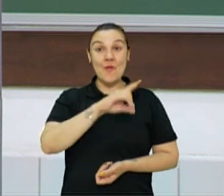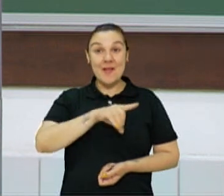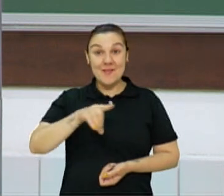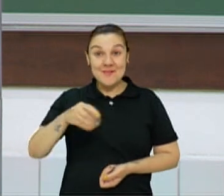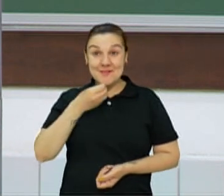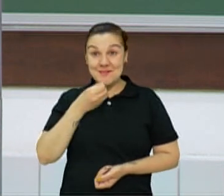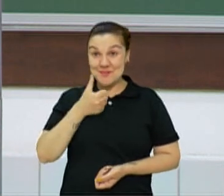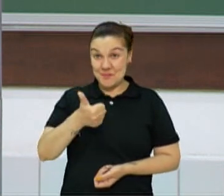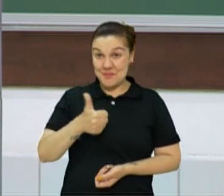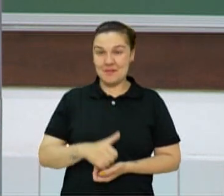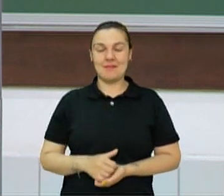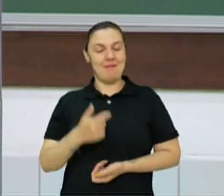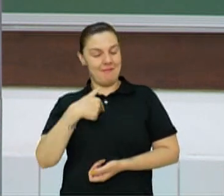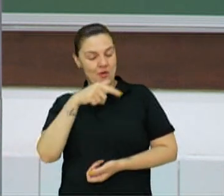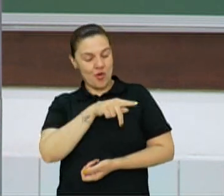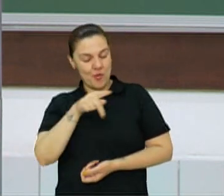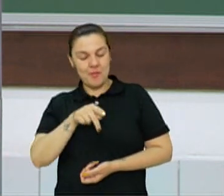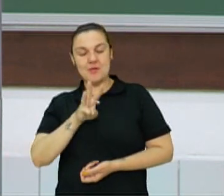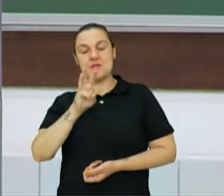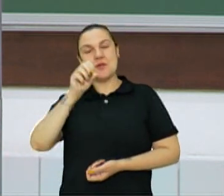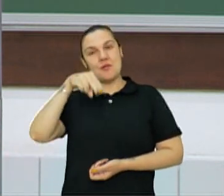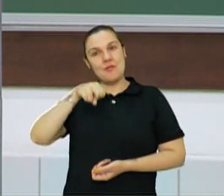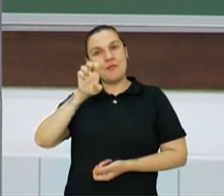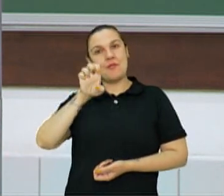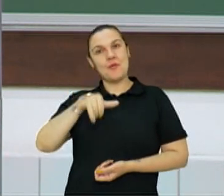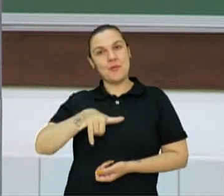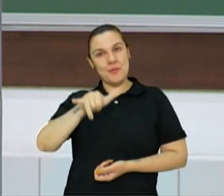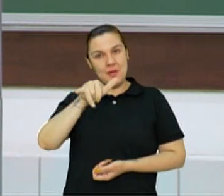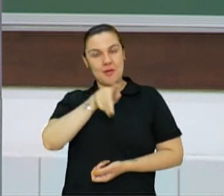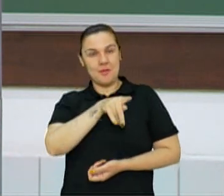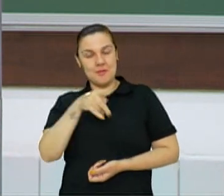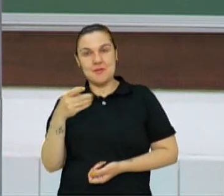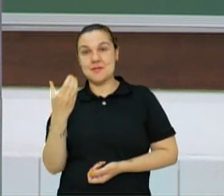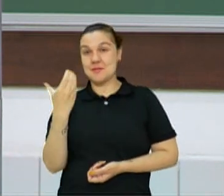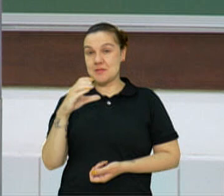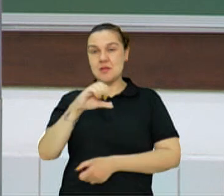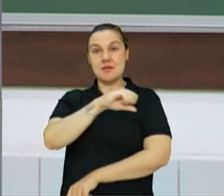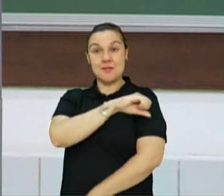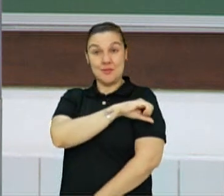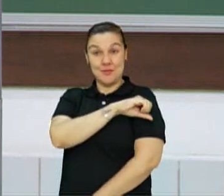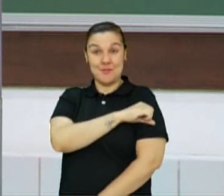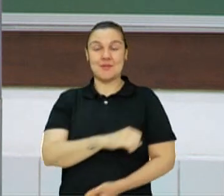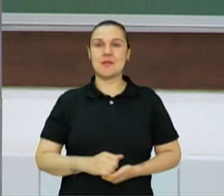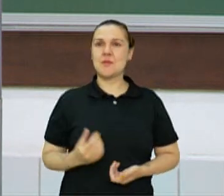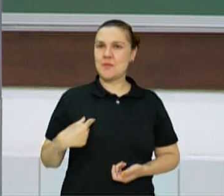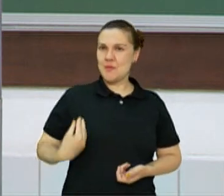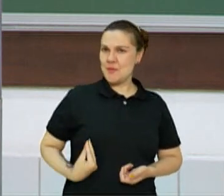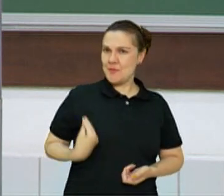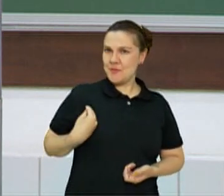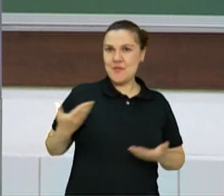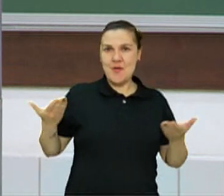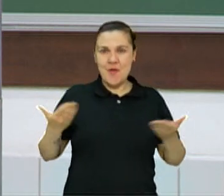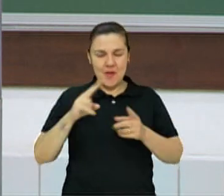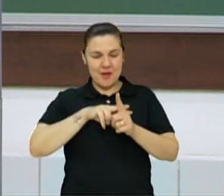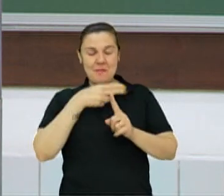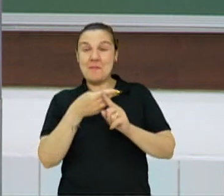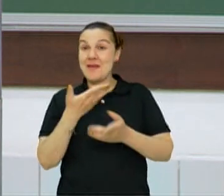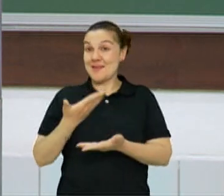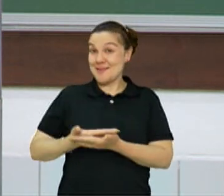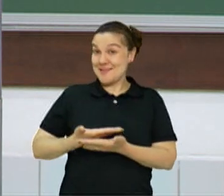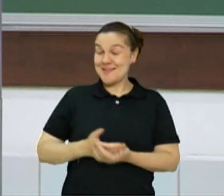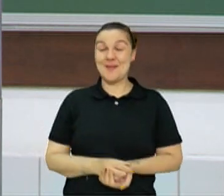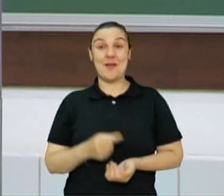Olá pessoal, tudo bem? Aqui é o professor Volney, sou o professor de ciências do nono ano. Estamos aqui para mais uma